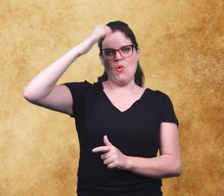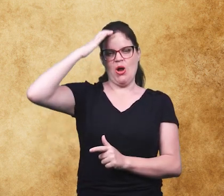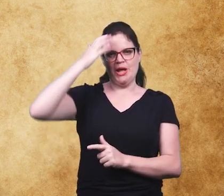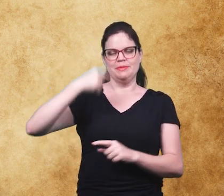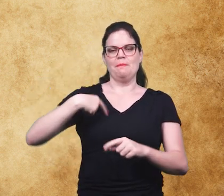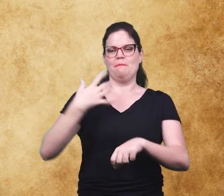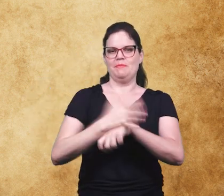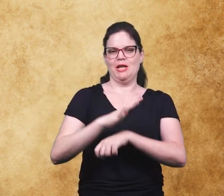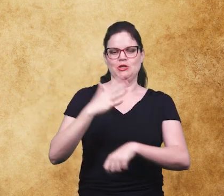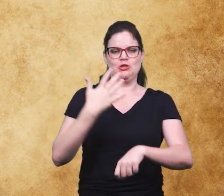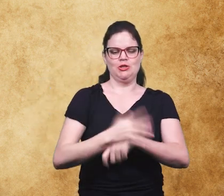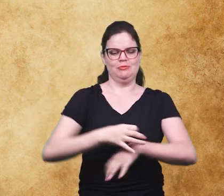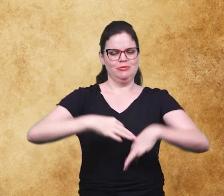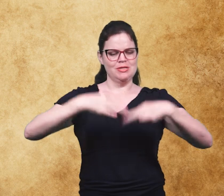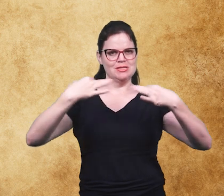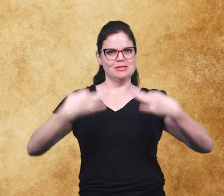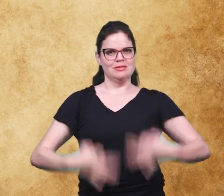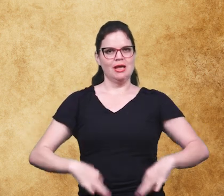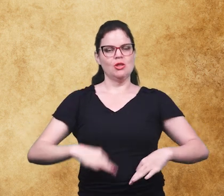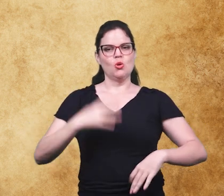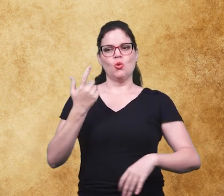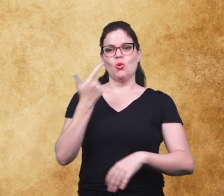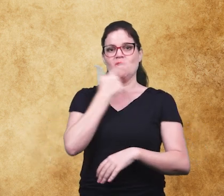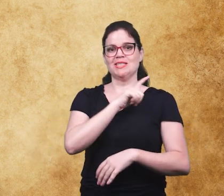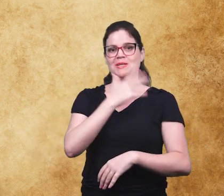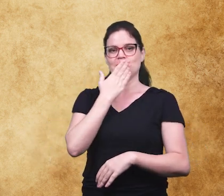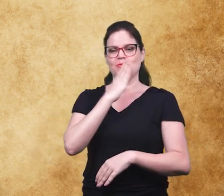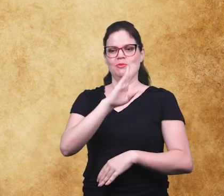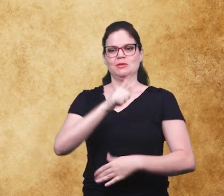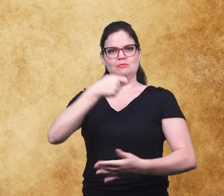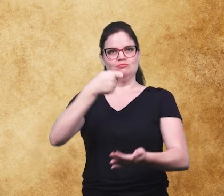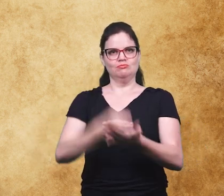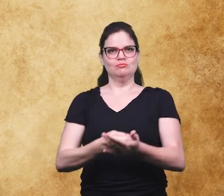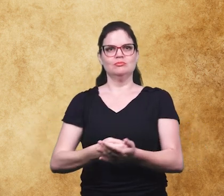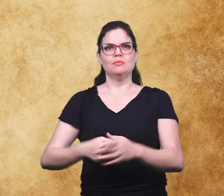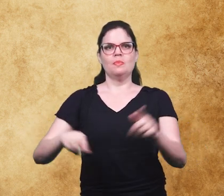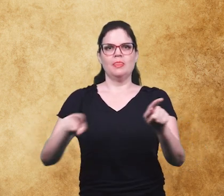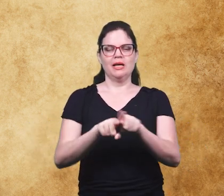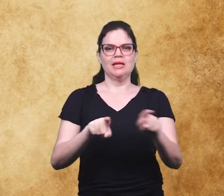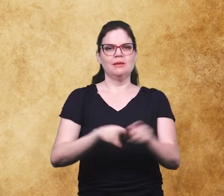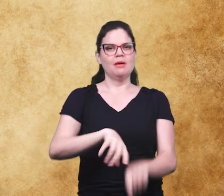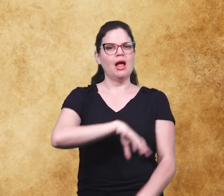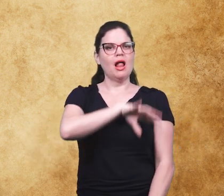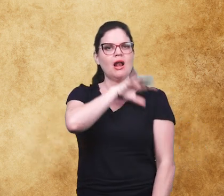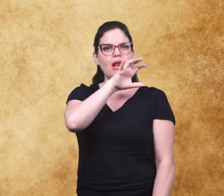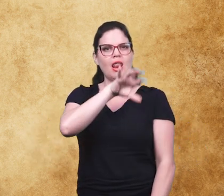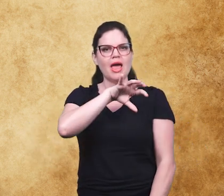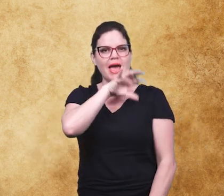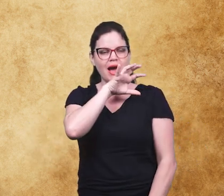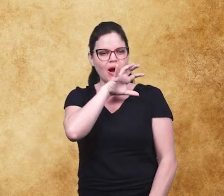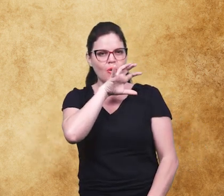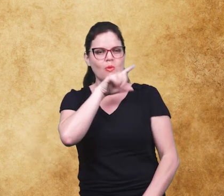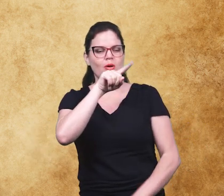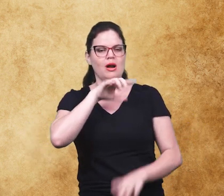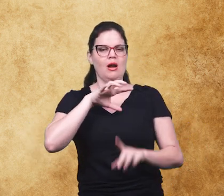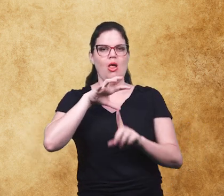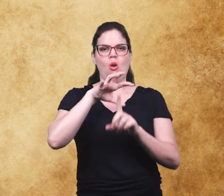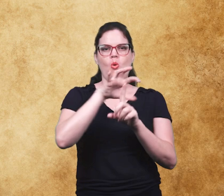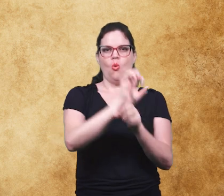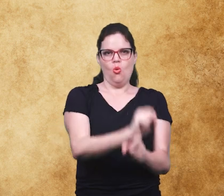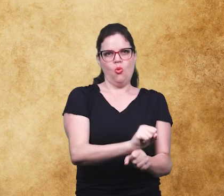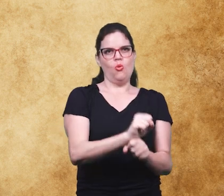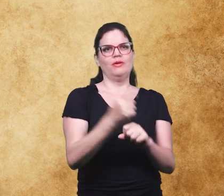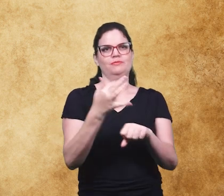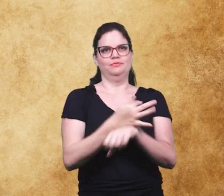praticaram a justiça, alcançaram promessas, fecharam as bocas dos leões.